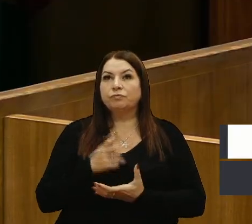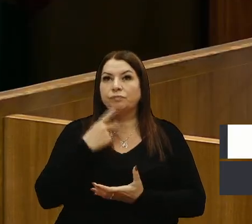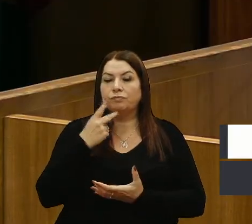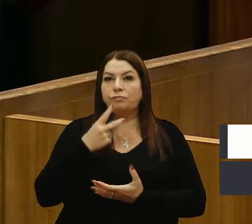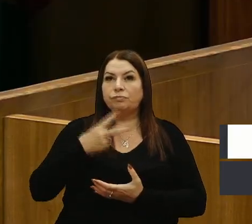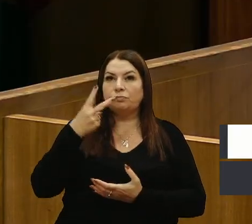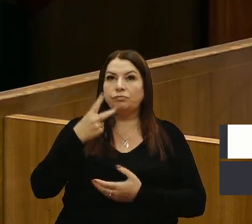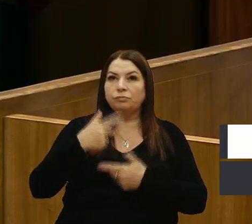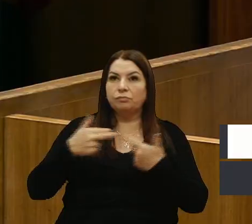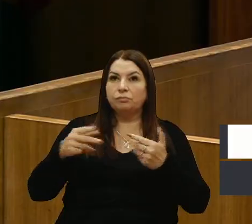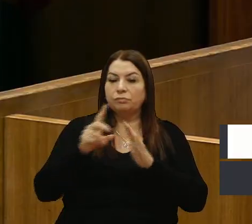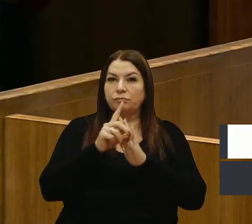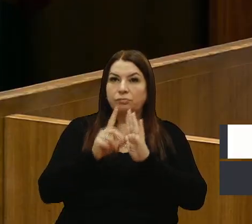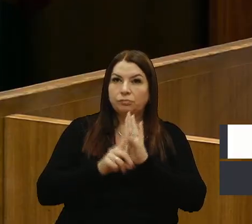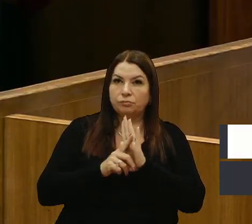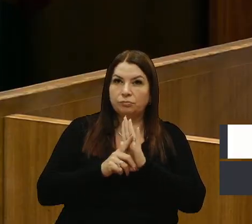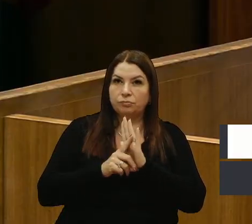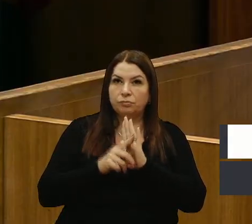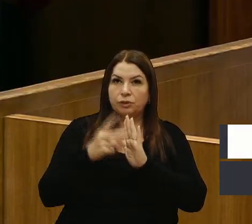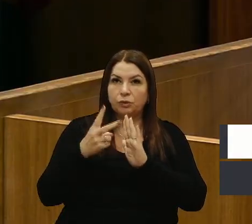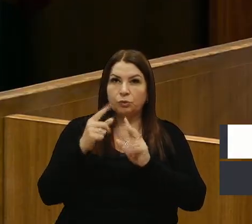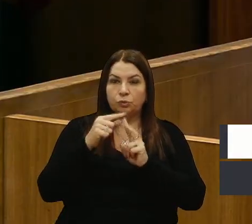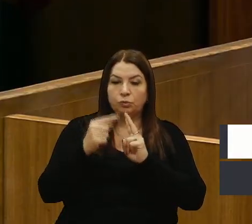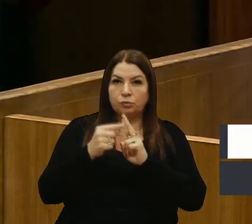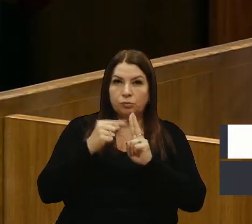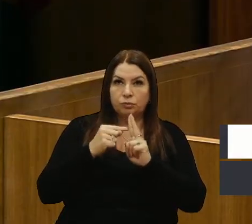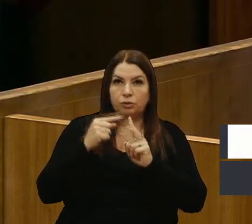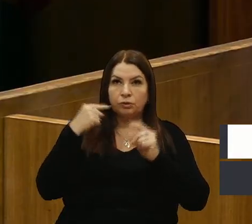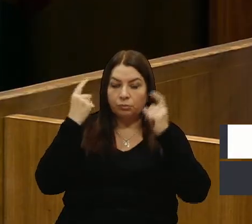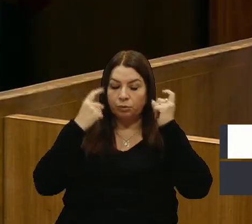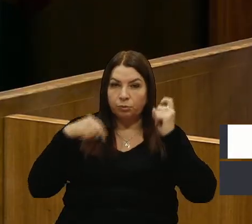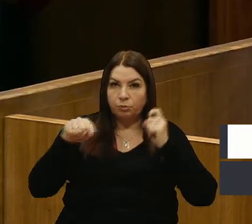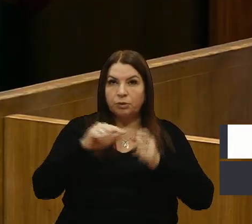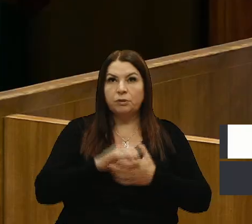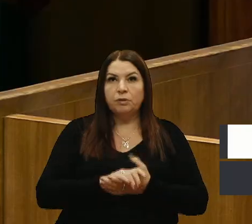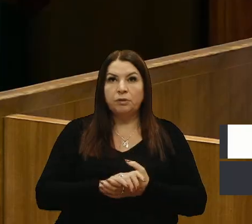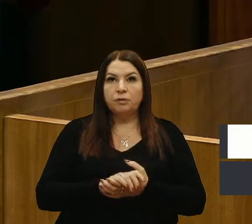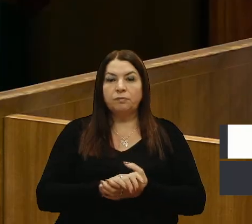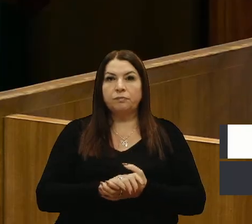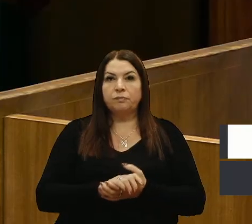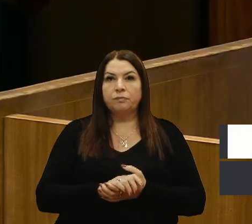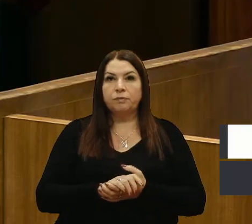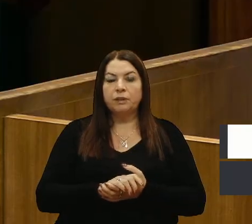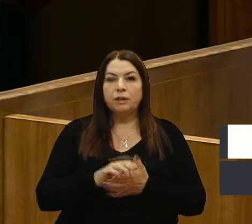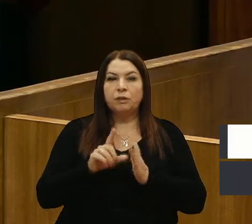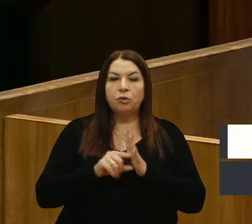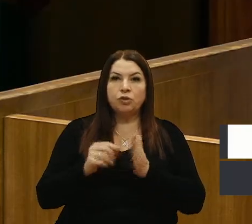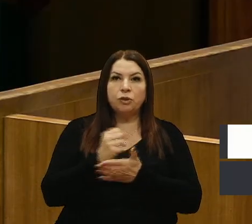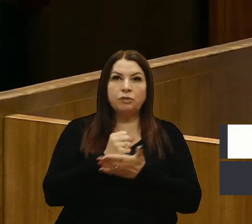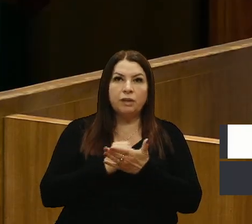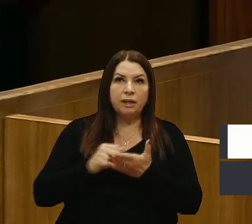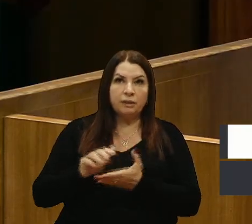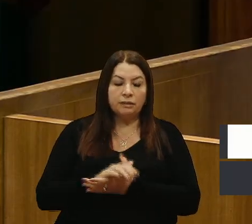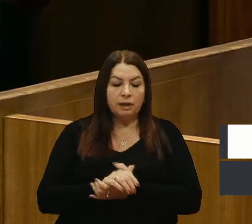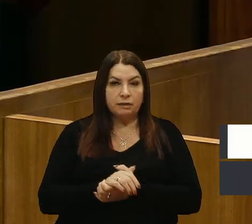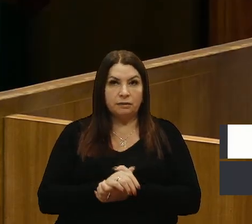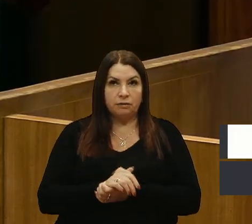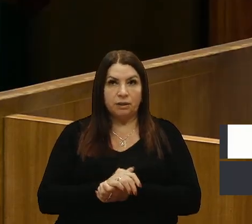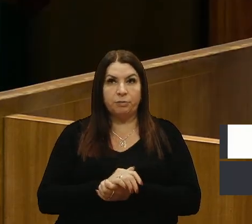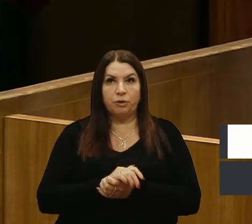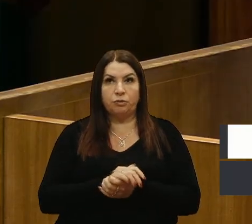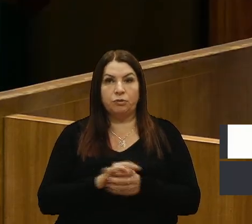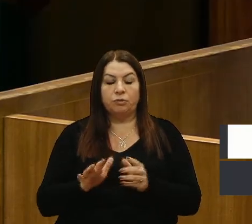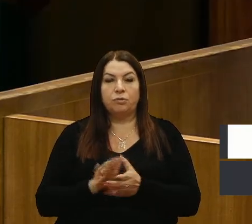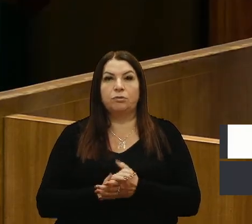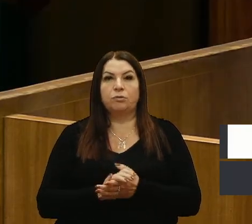segundo ponto do decreto. Eu falei que ia falar de 2 pontos. Um que me preocupa aqui é a questão da redução dos contratos da Codeca. Eu vou falar da